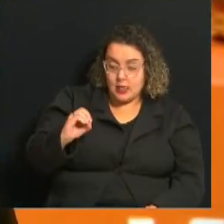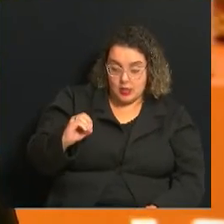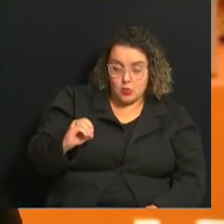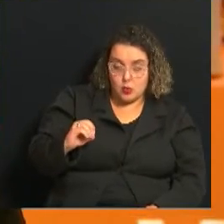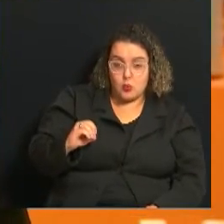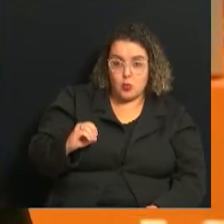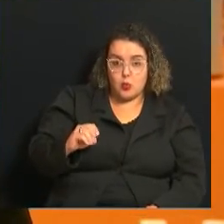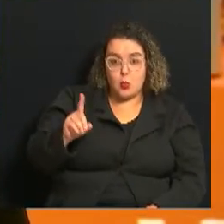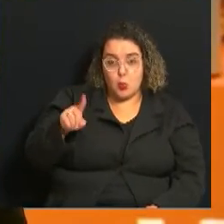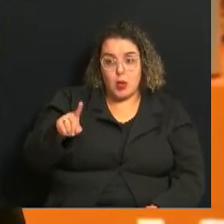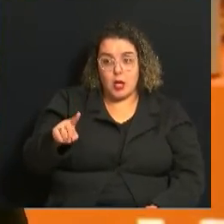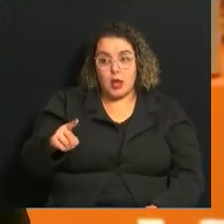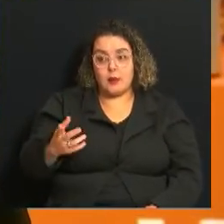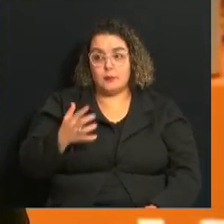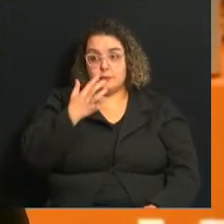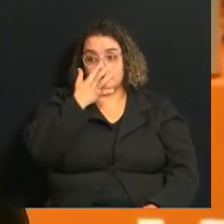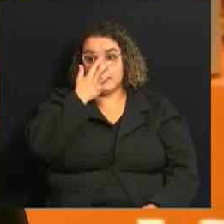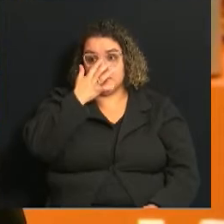a